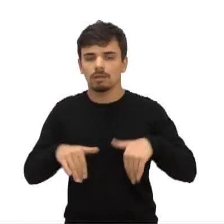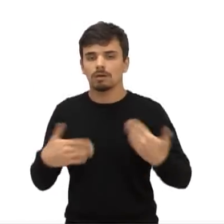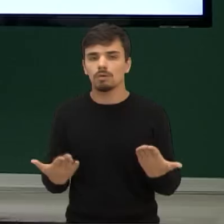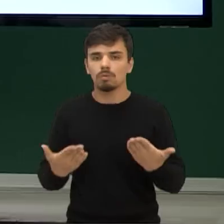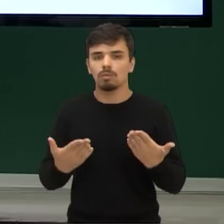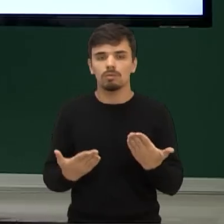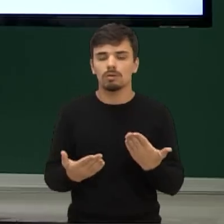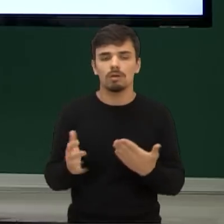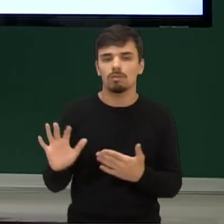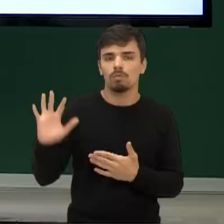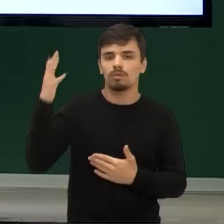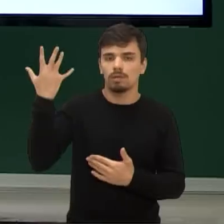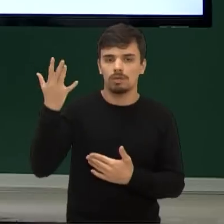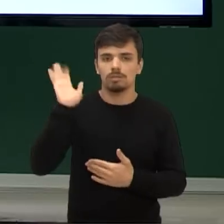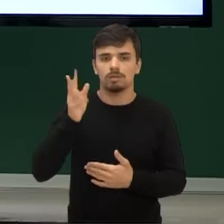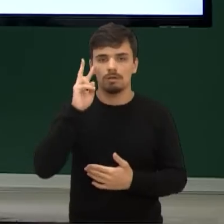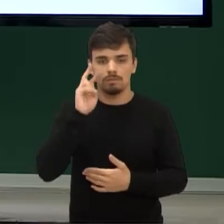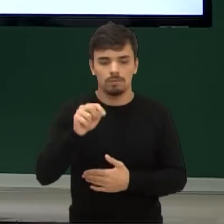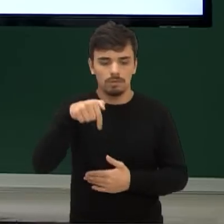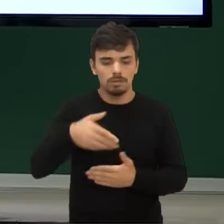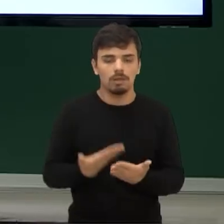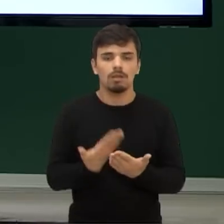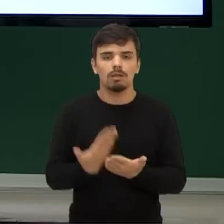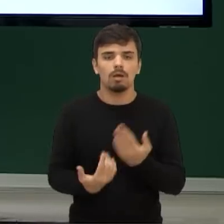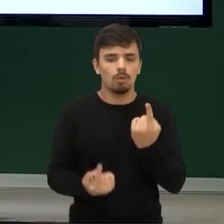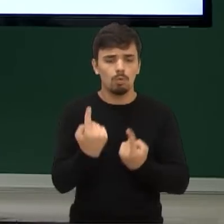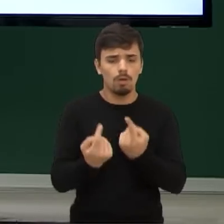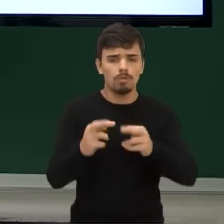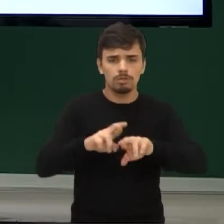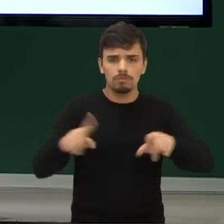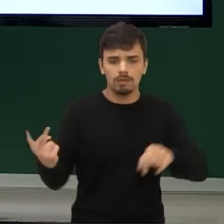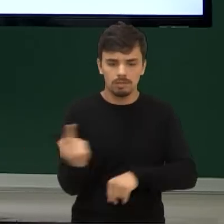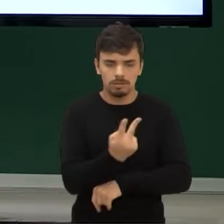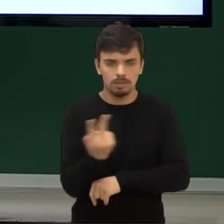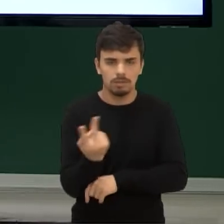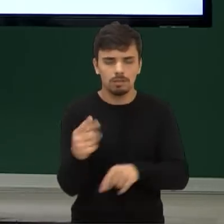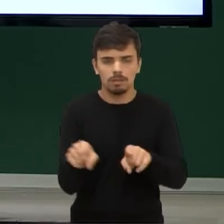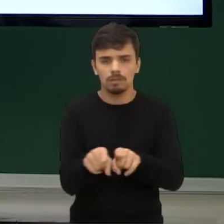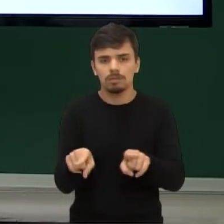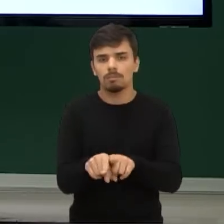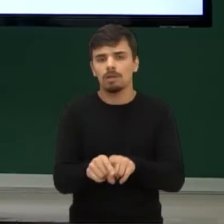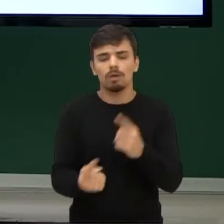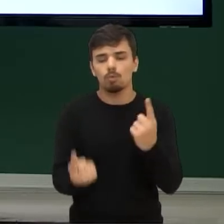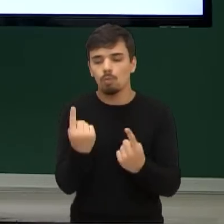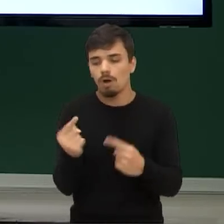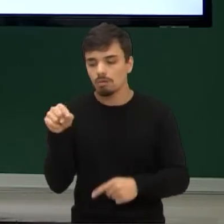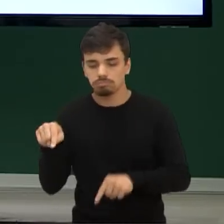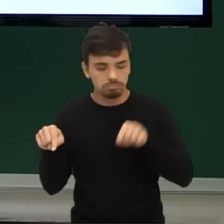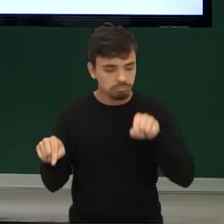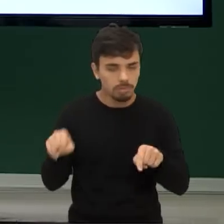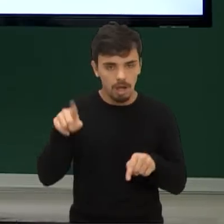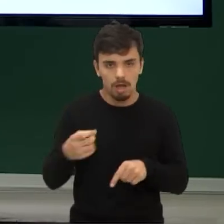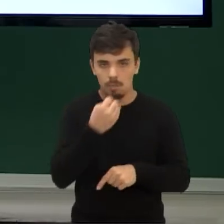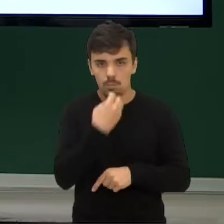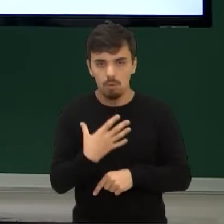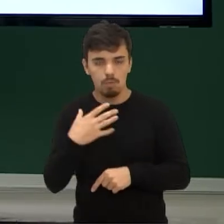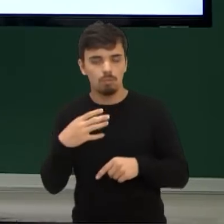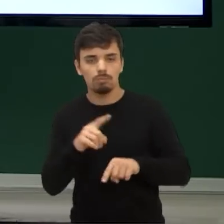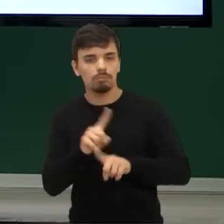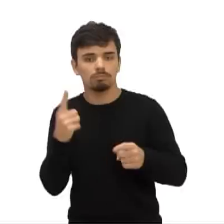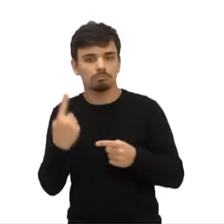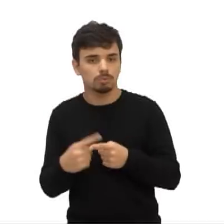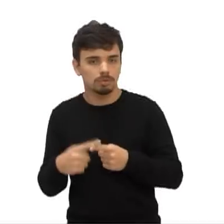mecanismo de ação que a gente viu nessa aula, qual que é a diferença entre eles? E qual deles é mais eficiente? Por quê?